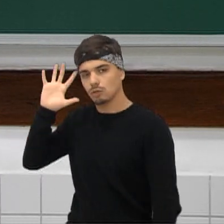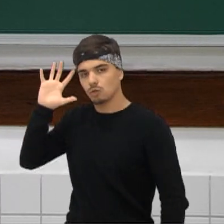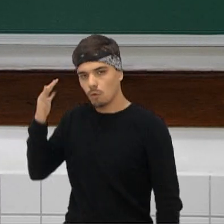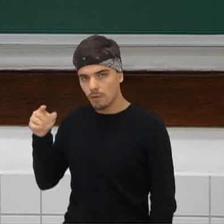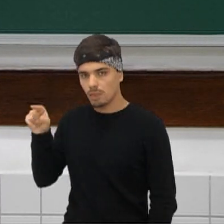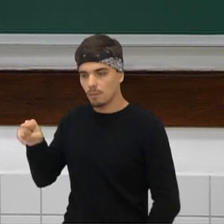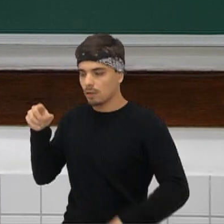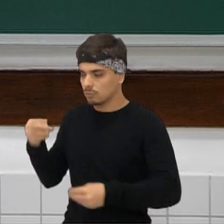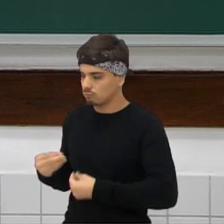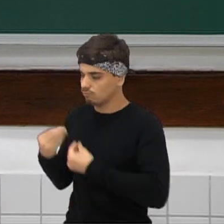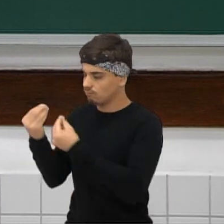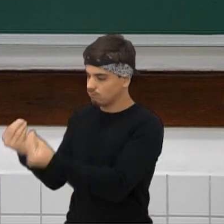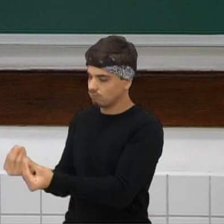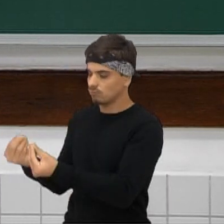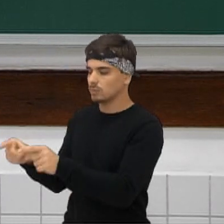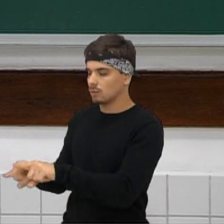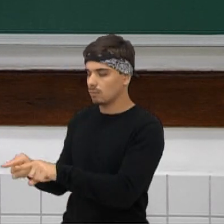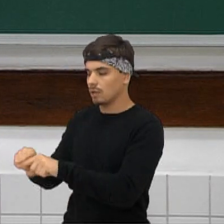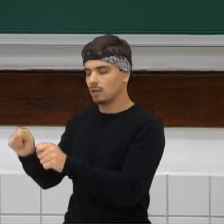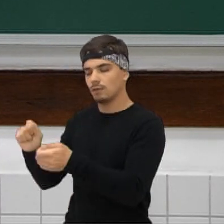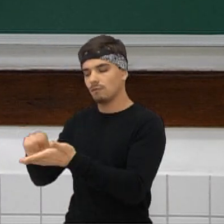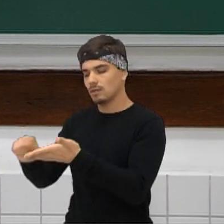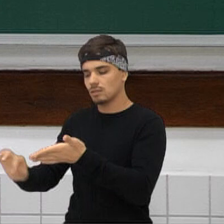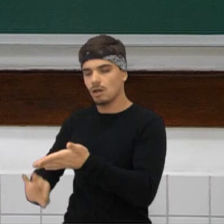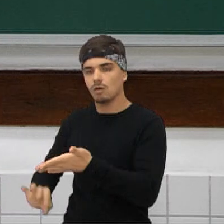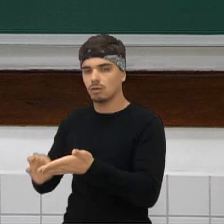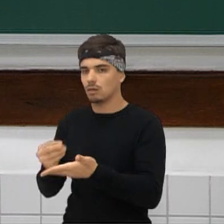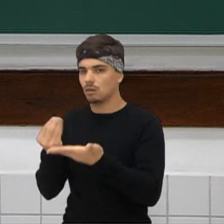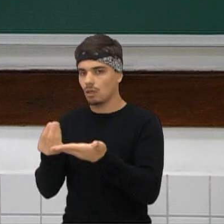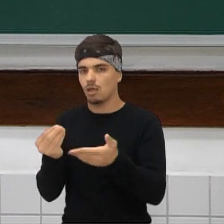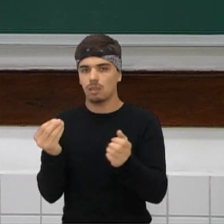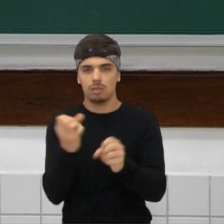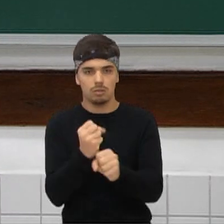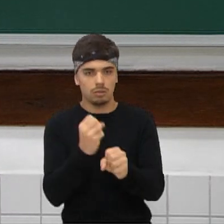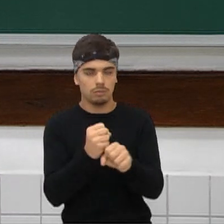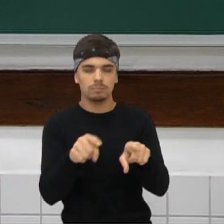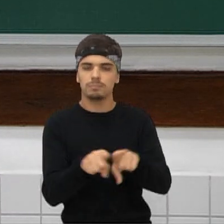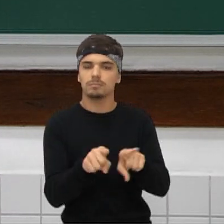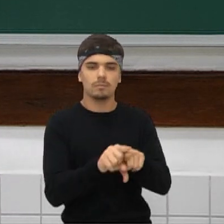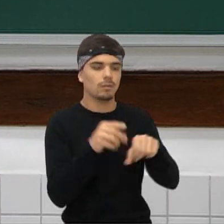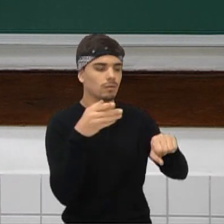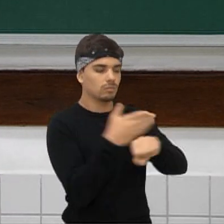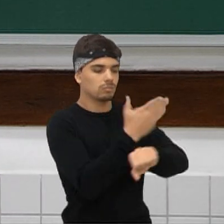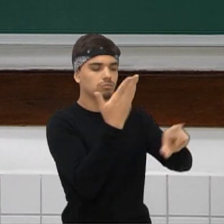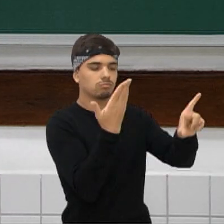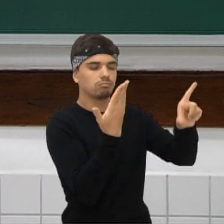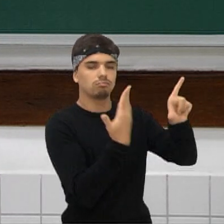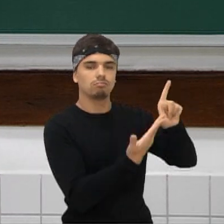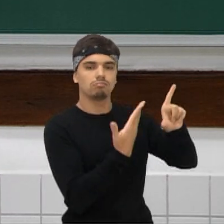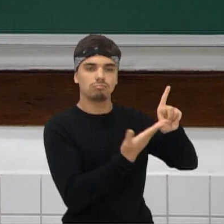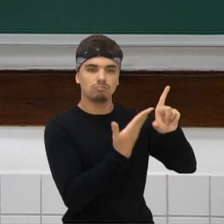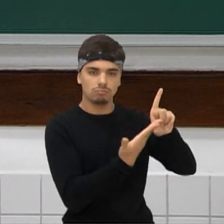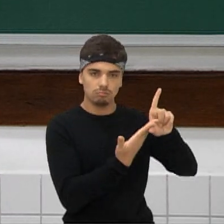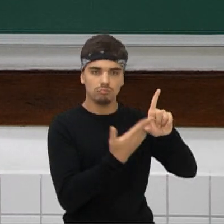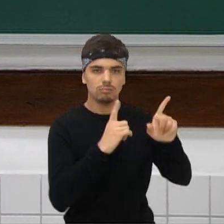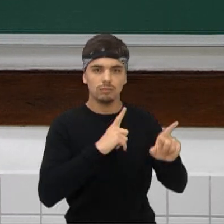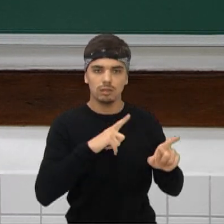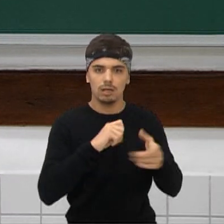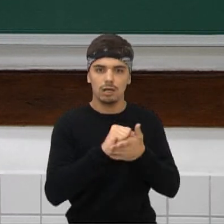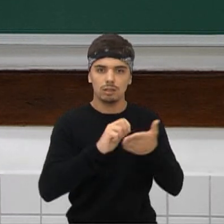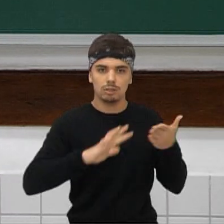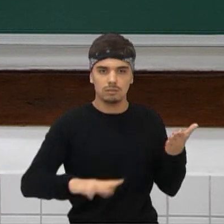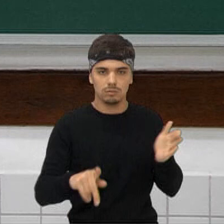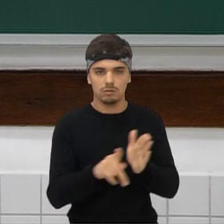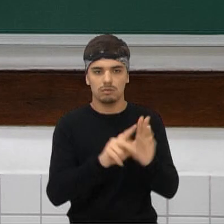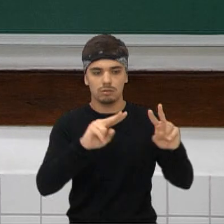entregar lá para o seu professor, fazer a correção e te atribuir nota. Você que acessa, né, pelo Google Classroom, vai lá na atividade,